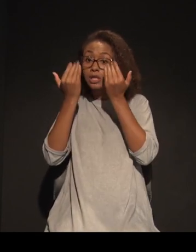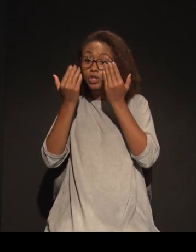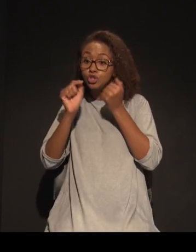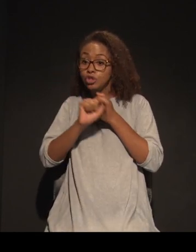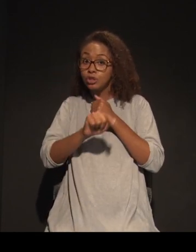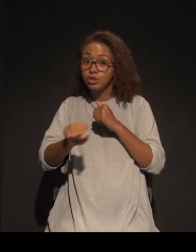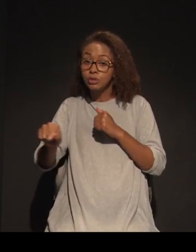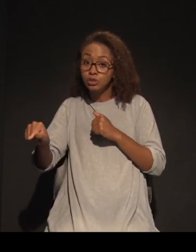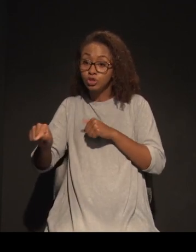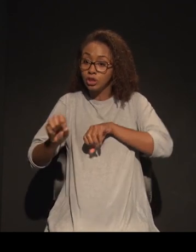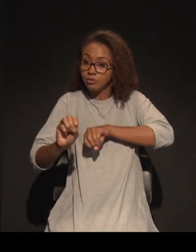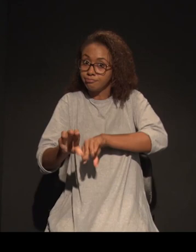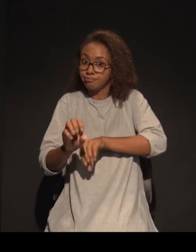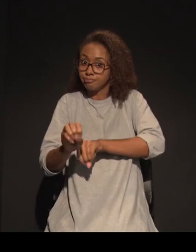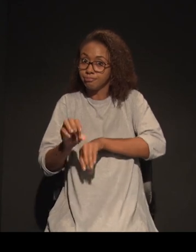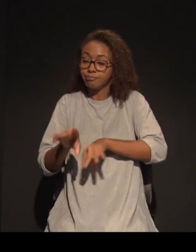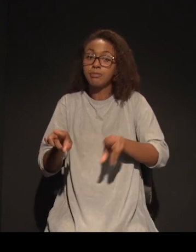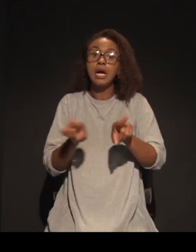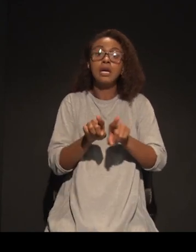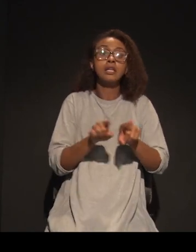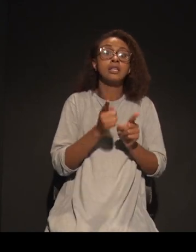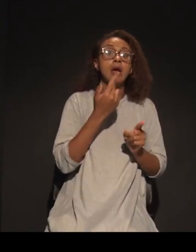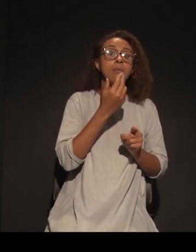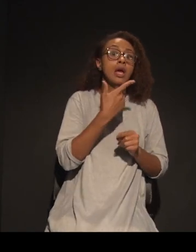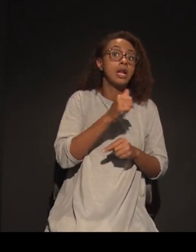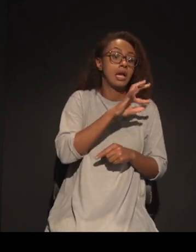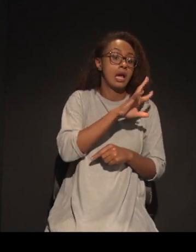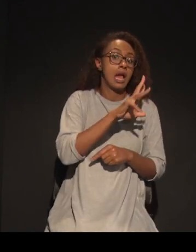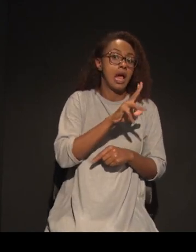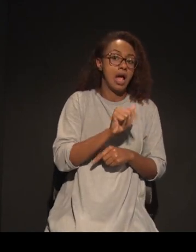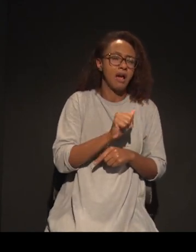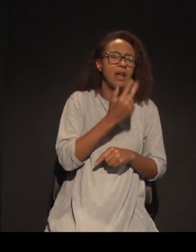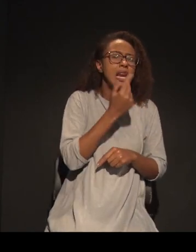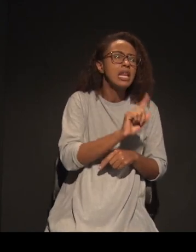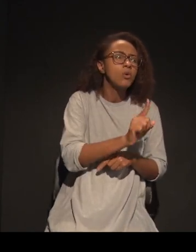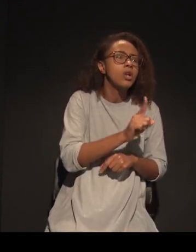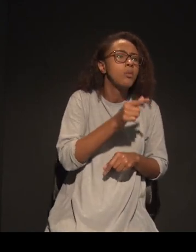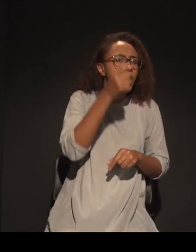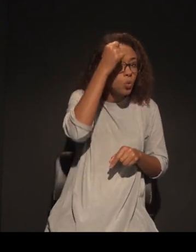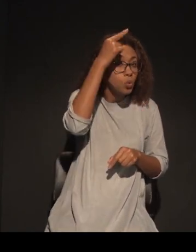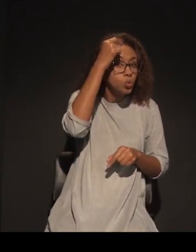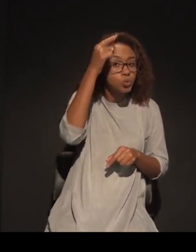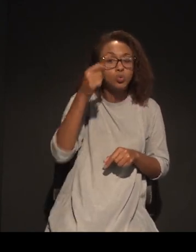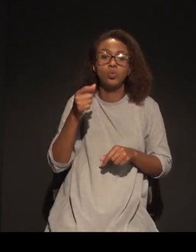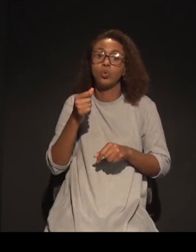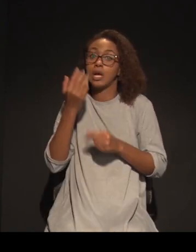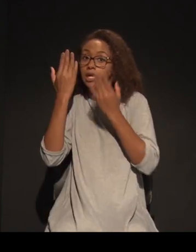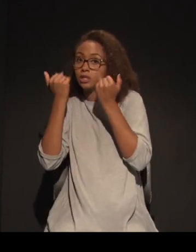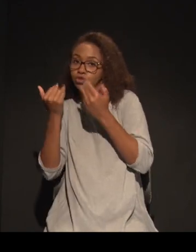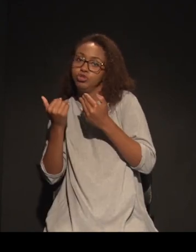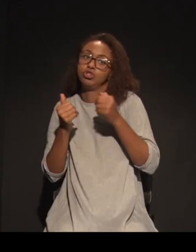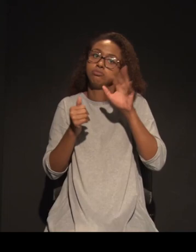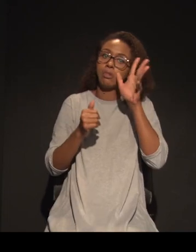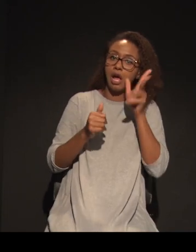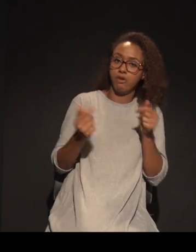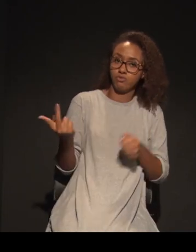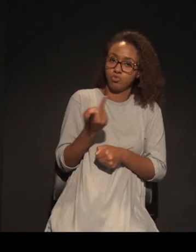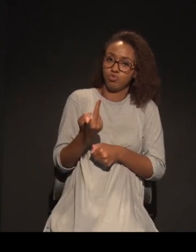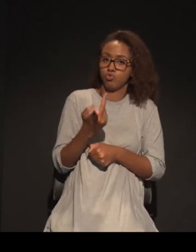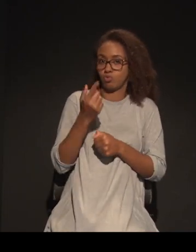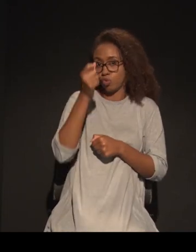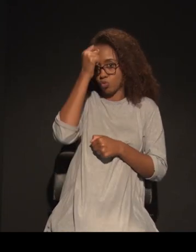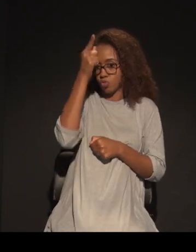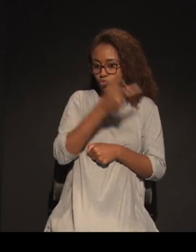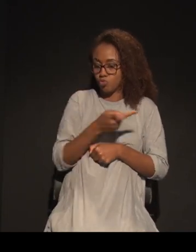da linha é dodô afro né na verdade não da língua na mais da cultura indígena e afro então de certa forma sim eu tenho